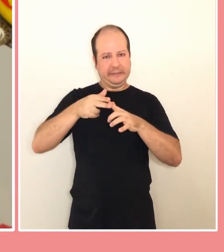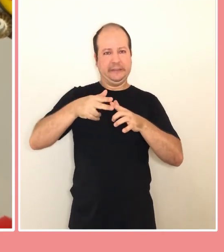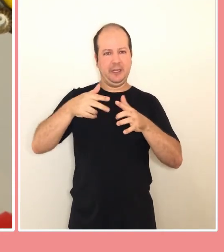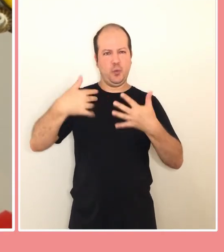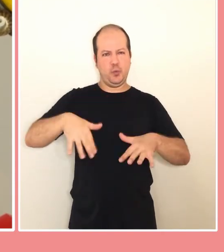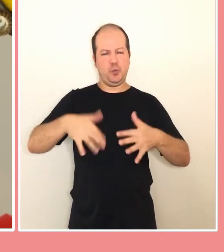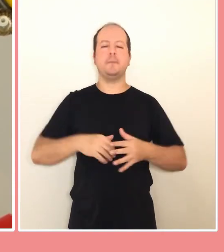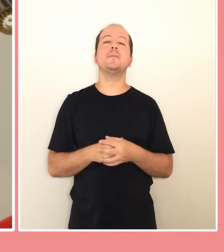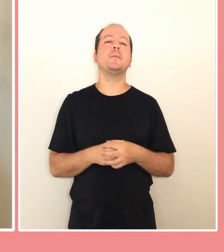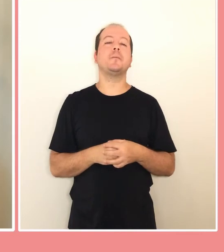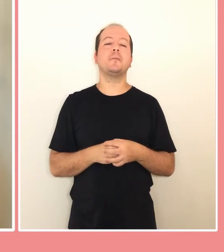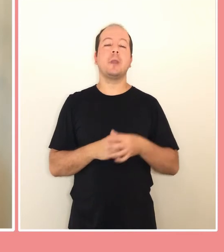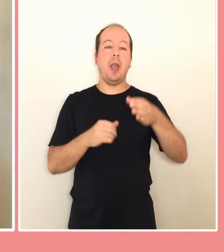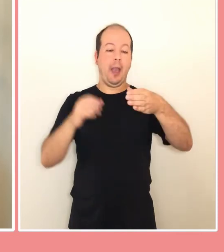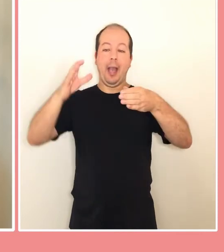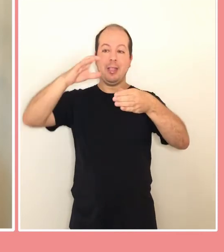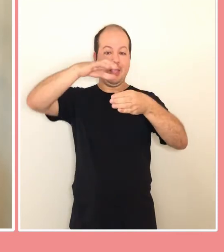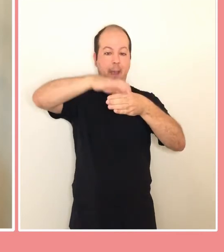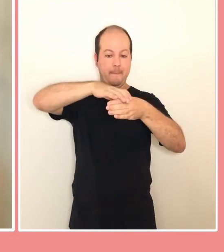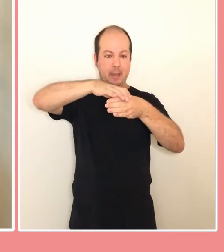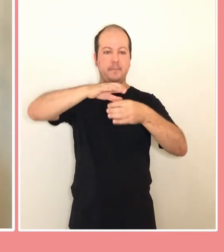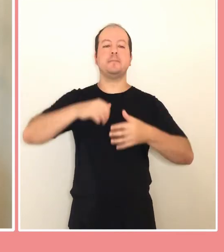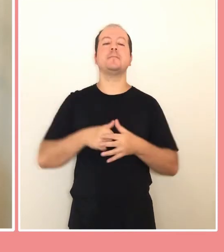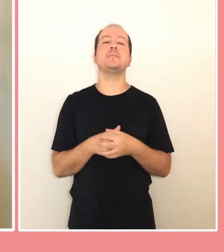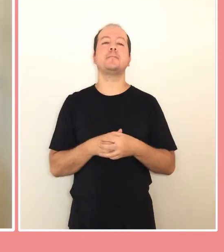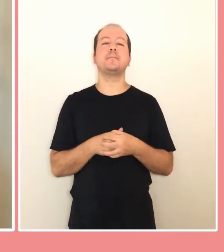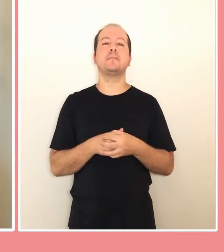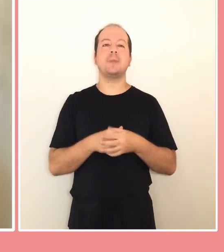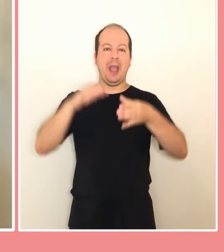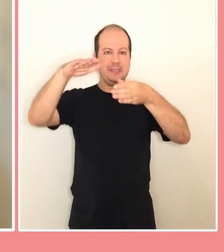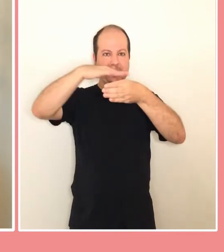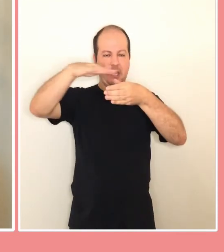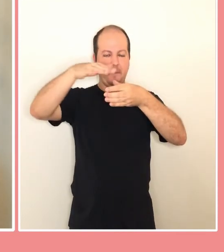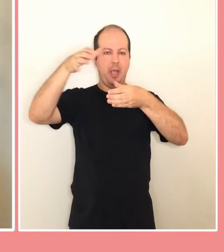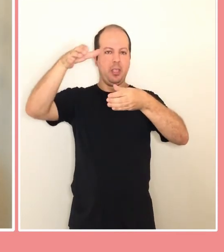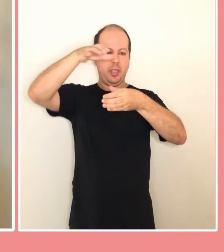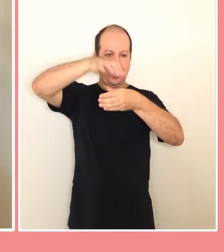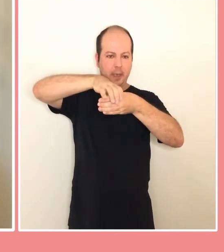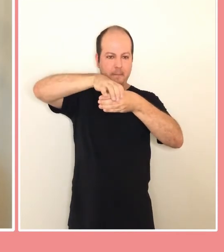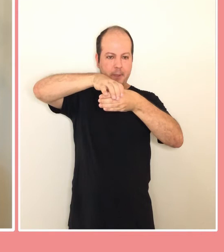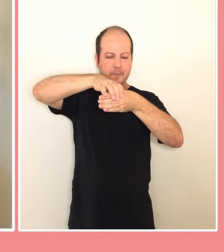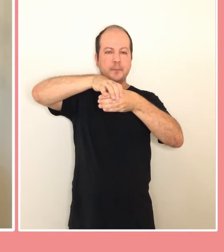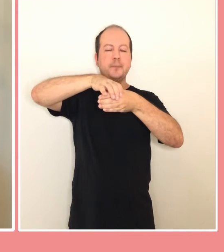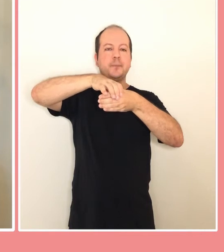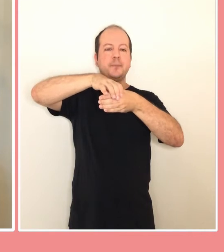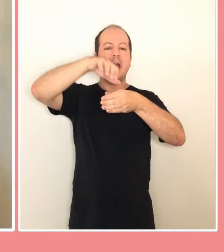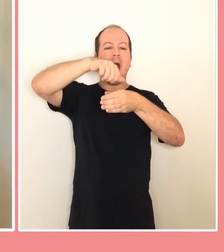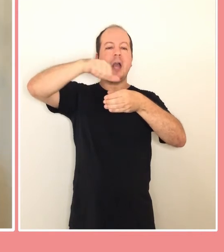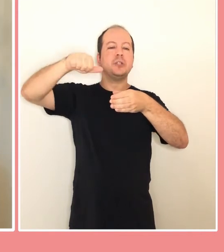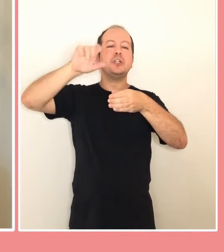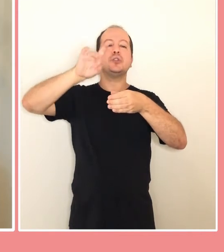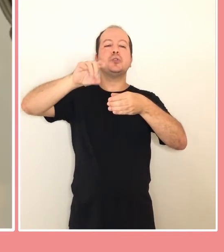Então, a tampa, que é a tampa de cima da lata, eu vou tirar toda essa parte e deixar